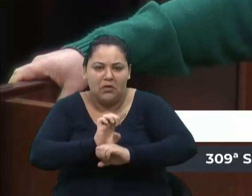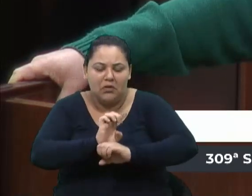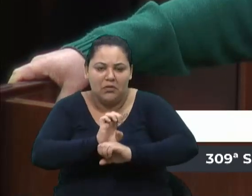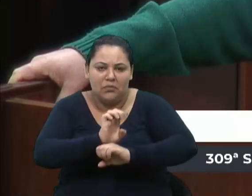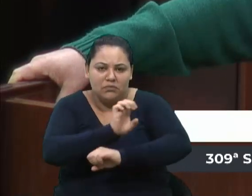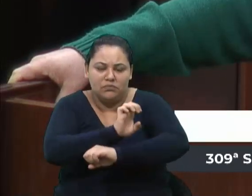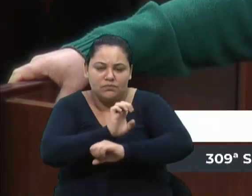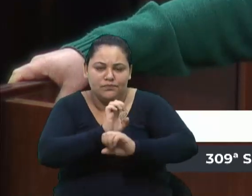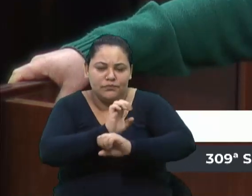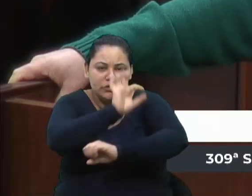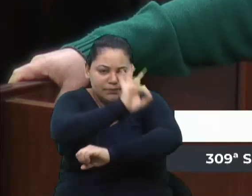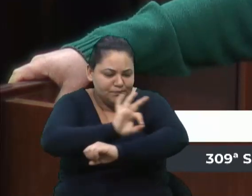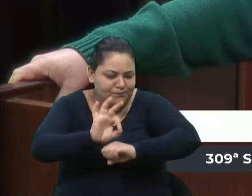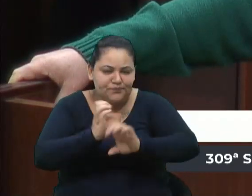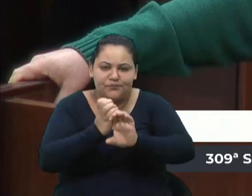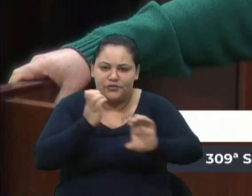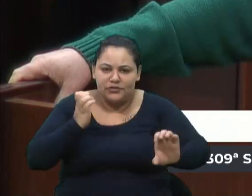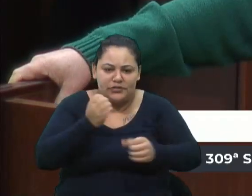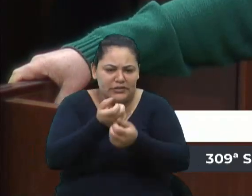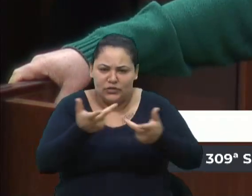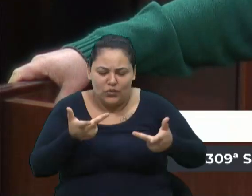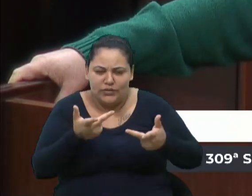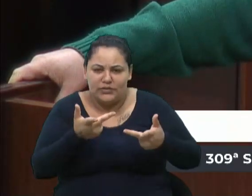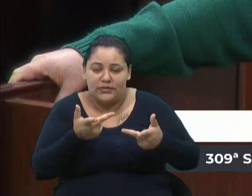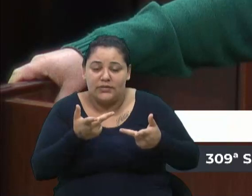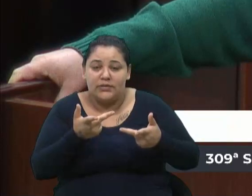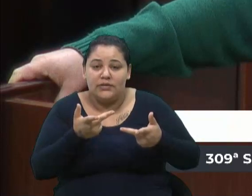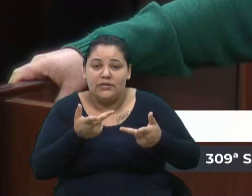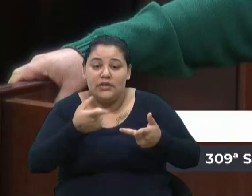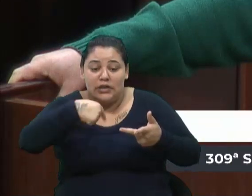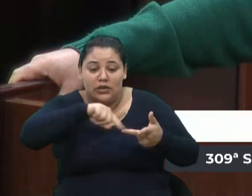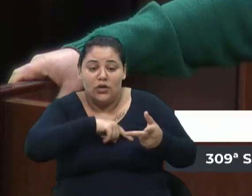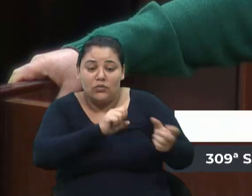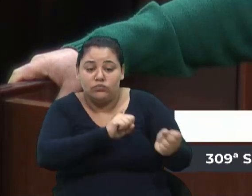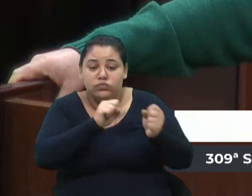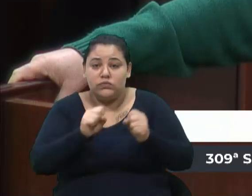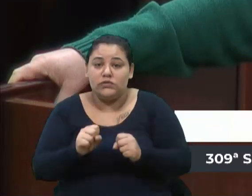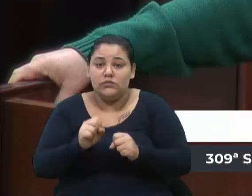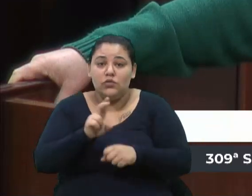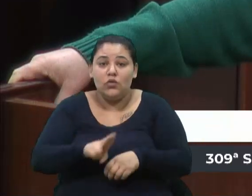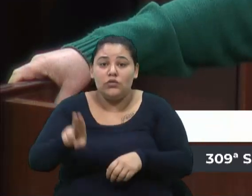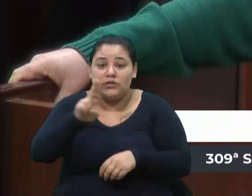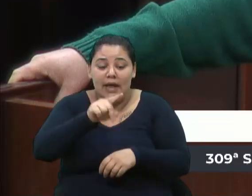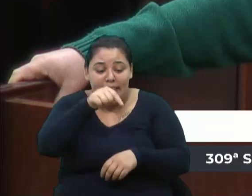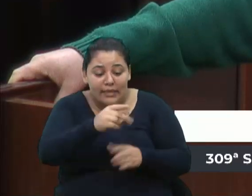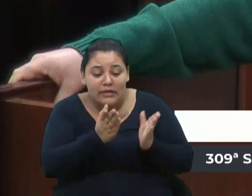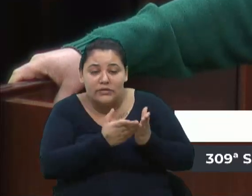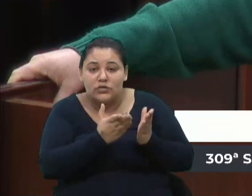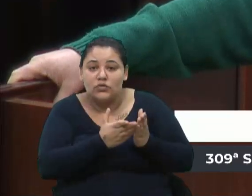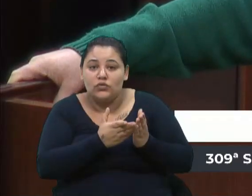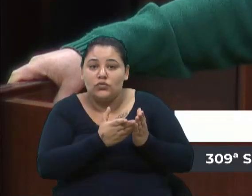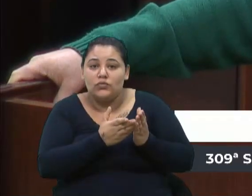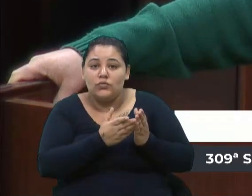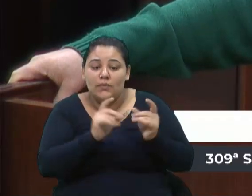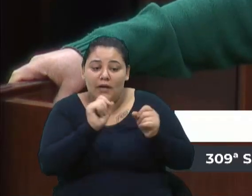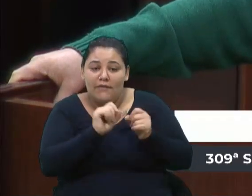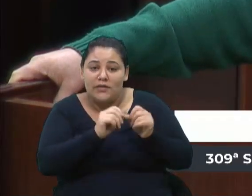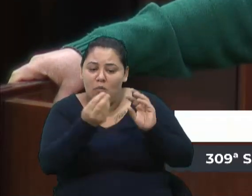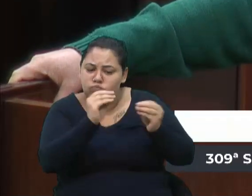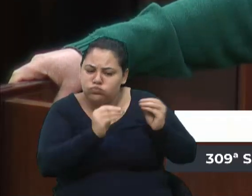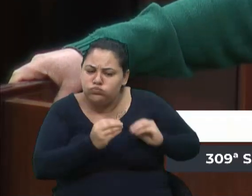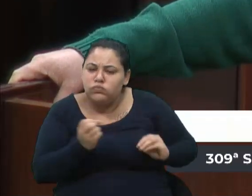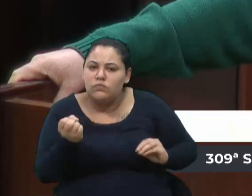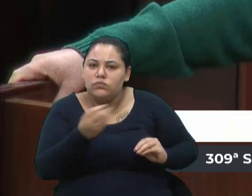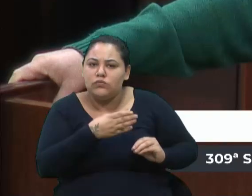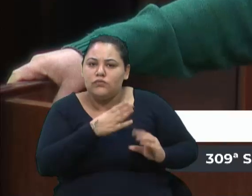e que nós possamos então uma parte que nós possamos utilizar desse estudo para formatar o novo modelo de